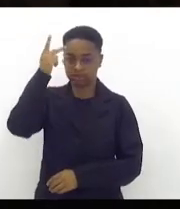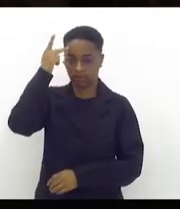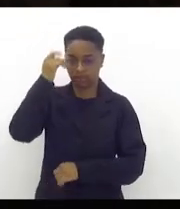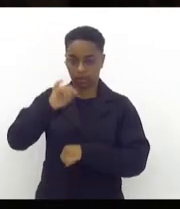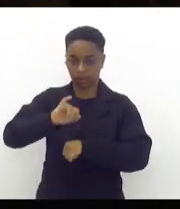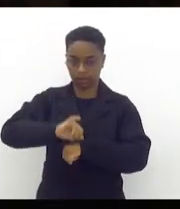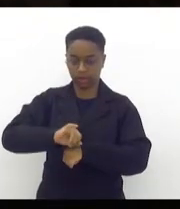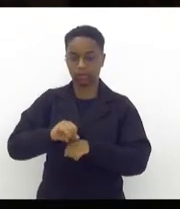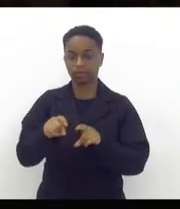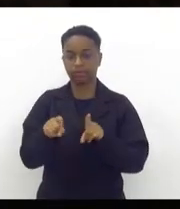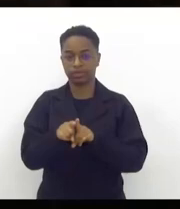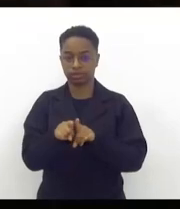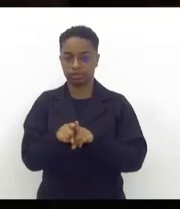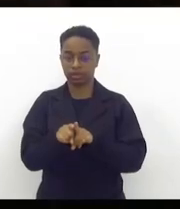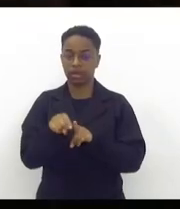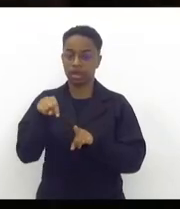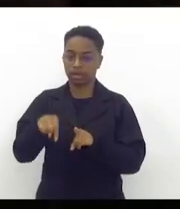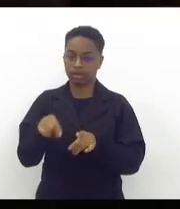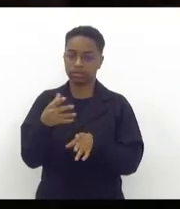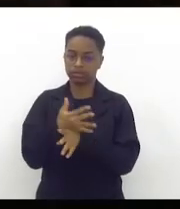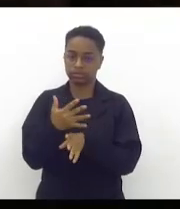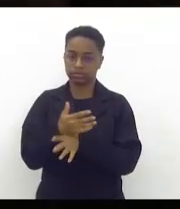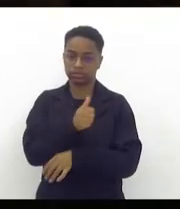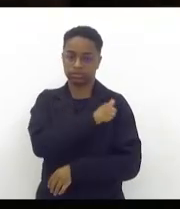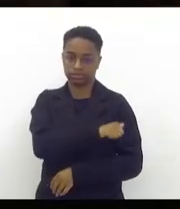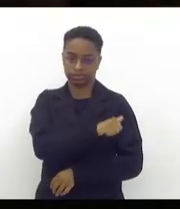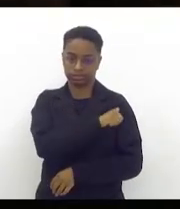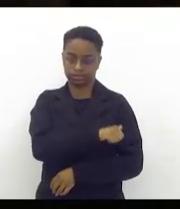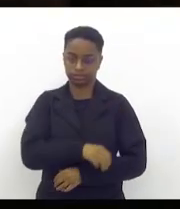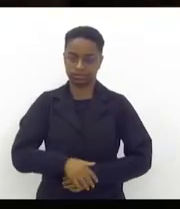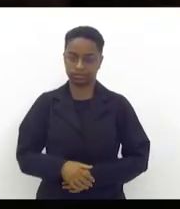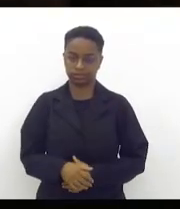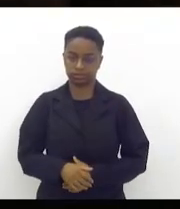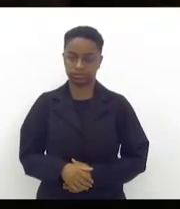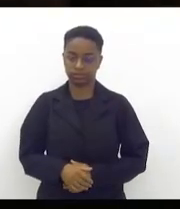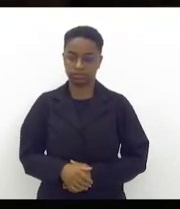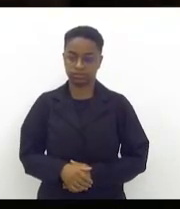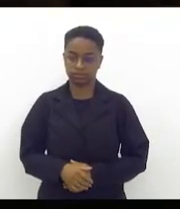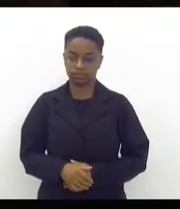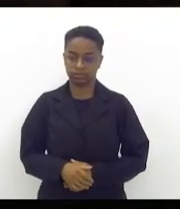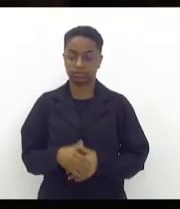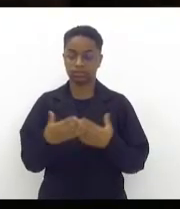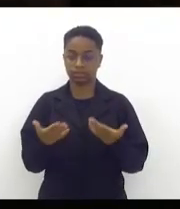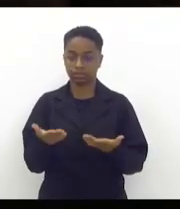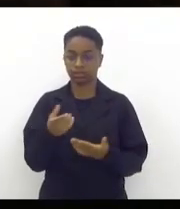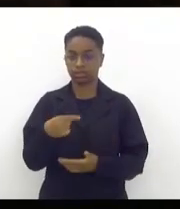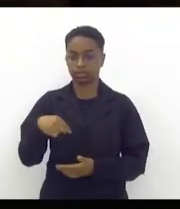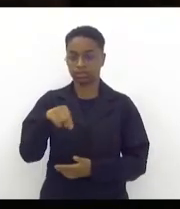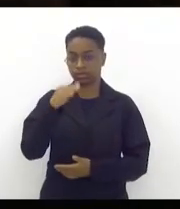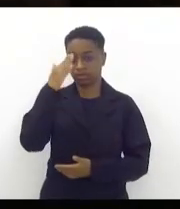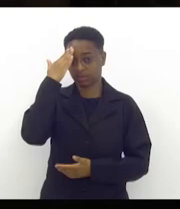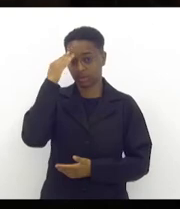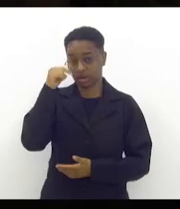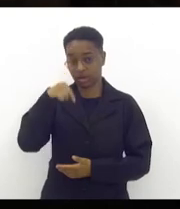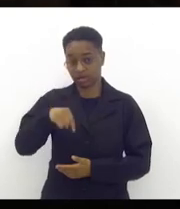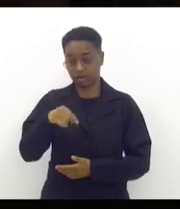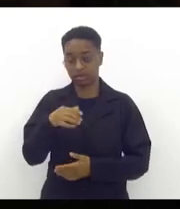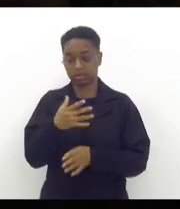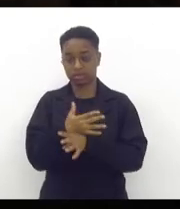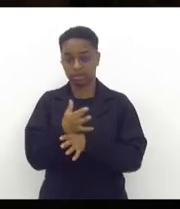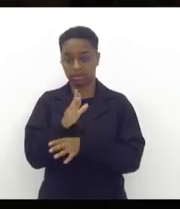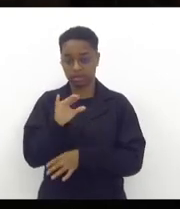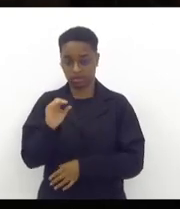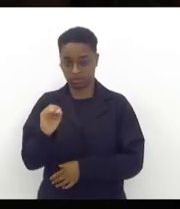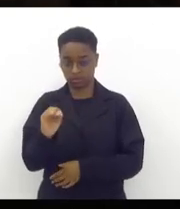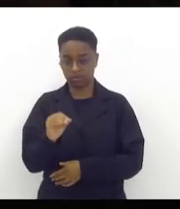capital e a própria cidade do Rio de Janeiro. Para as senhoras e senhores terem uma ideia, aqui na cidade do Rio de